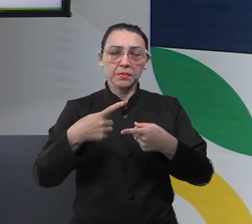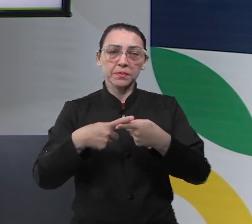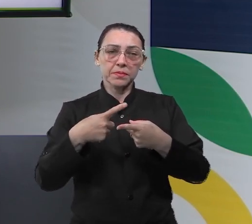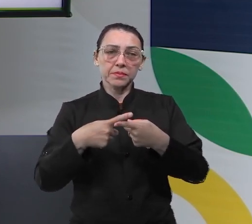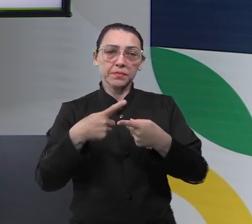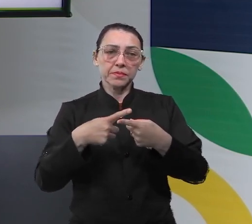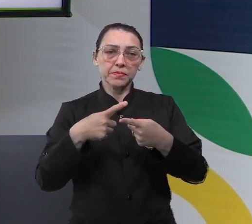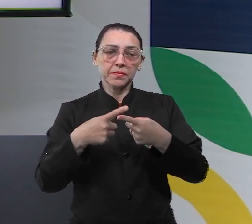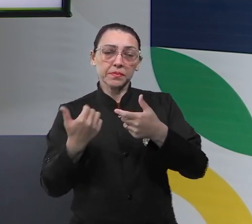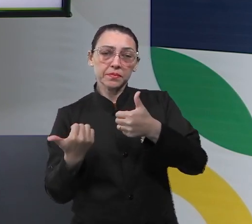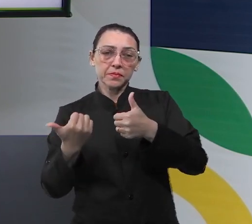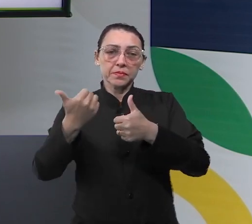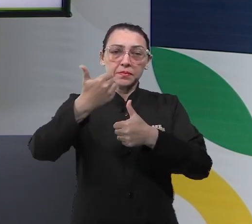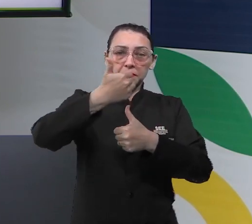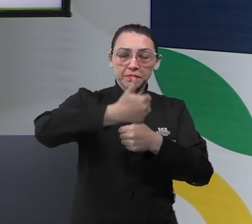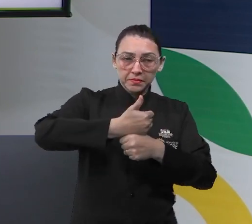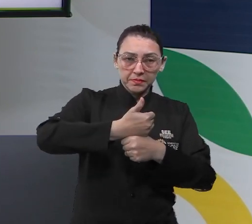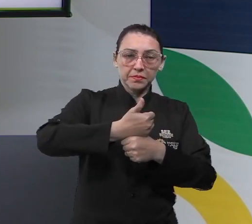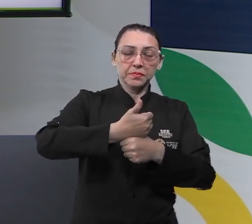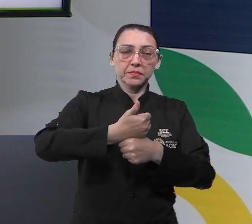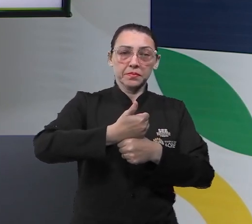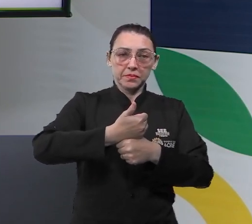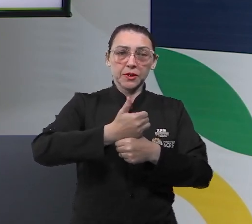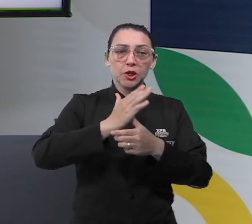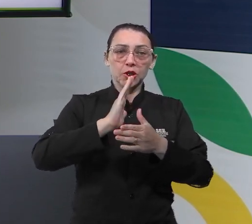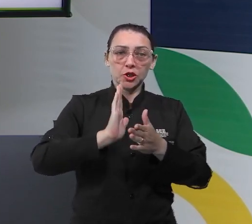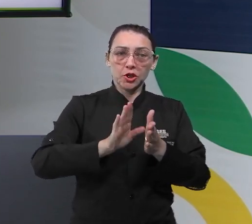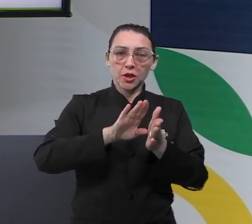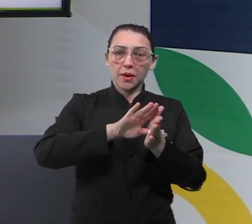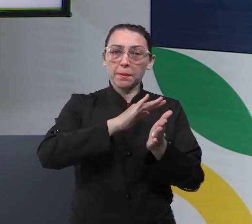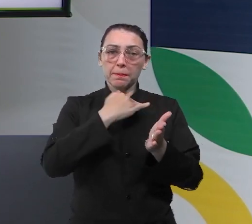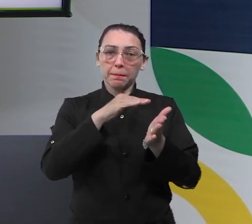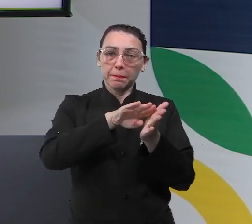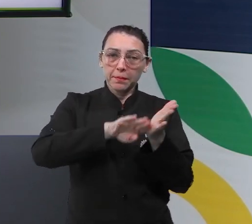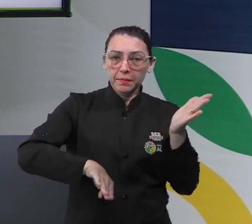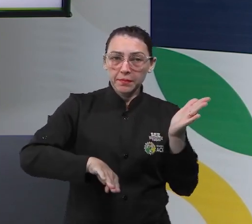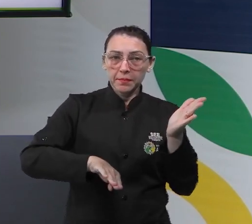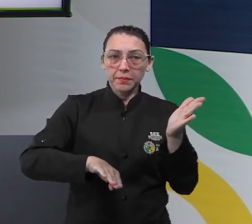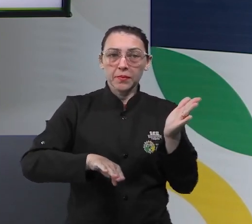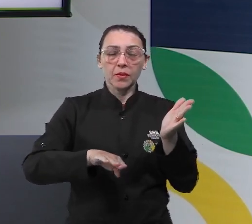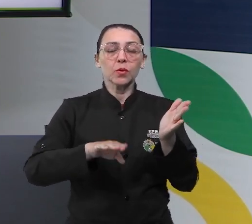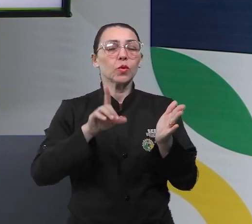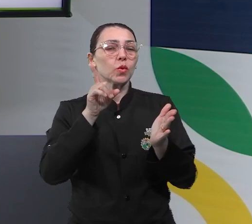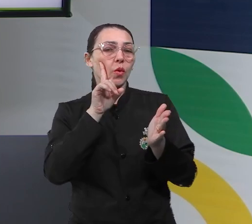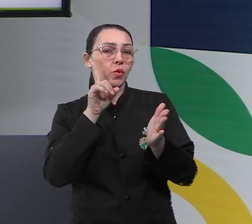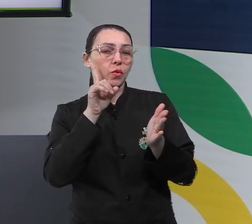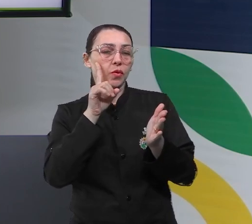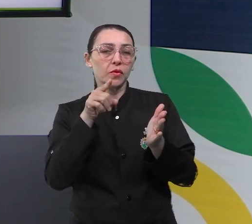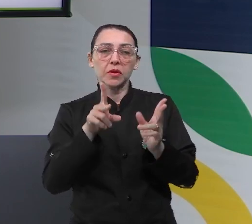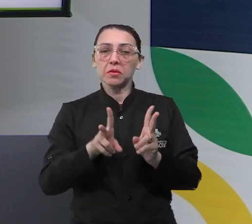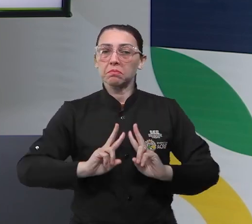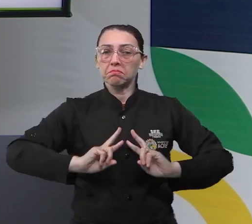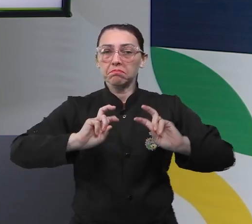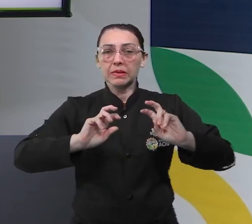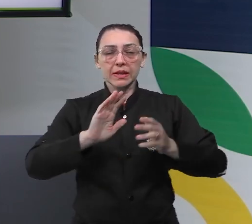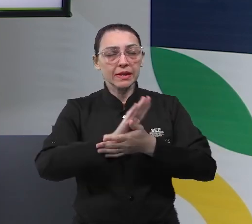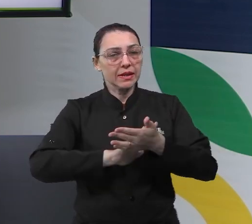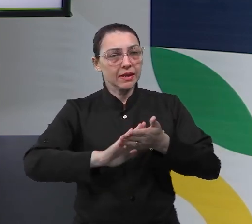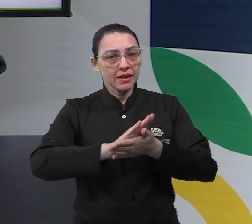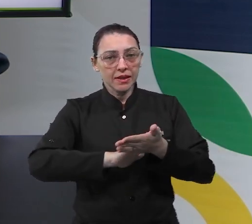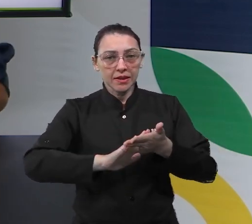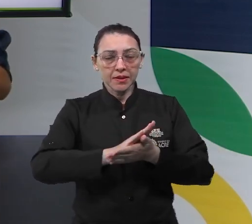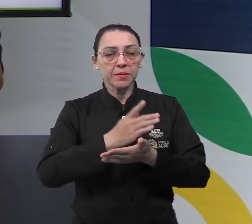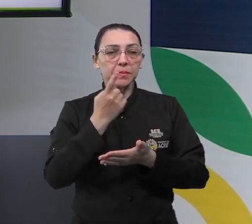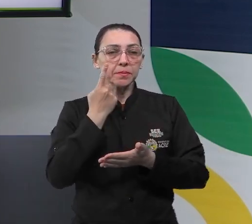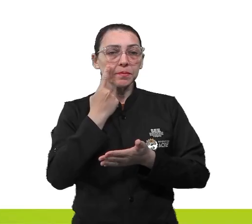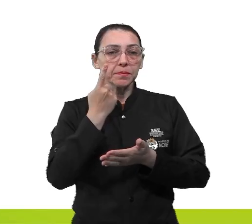Porque substitui aquelas que já morreram diariamente. E você nem percebe isso, né? Olha